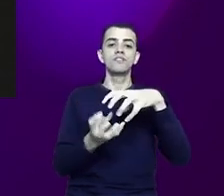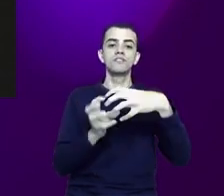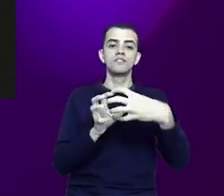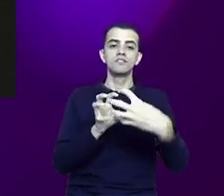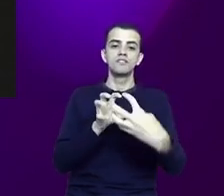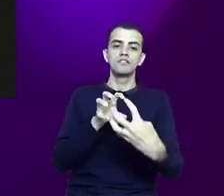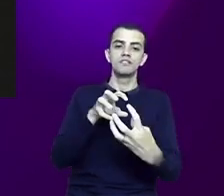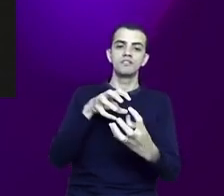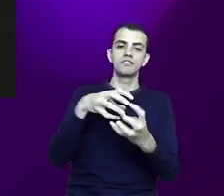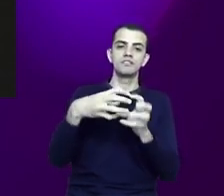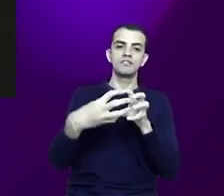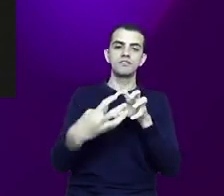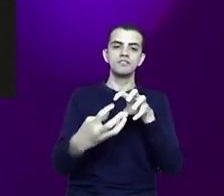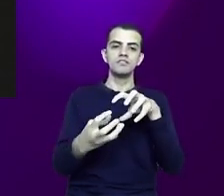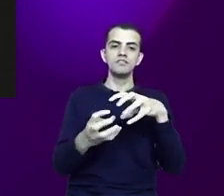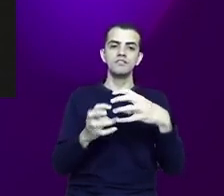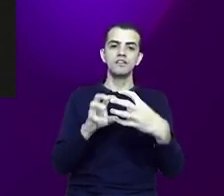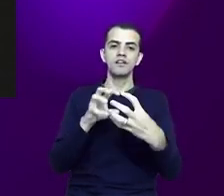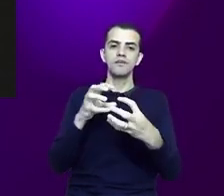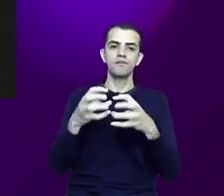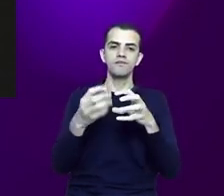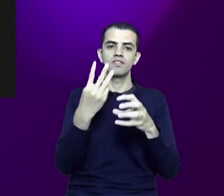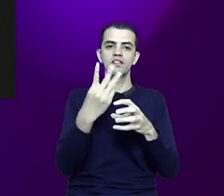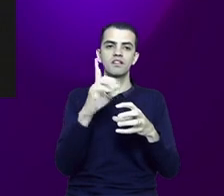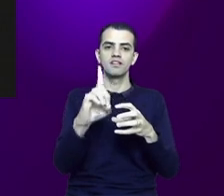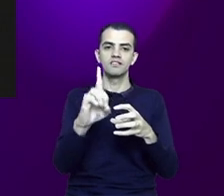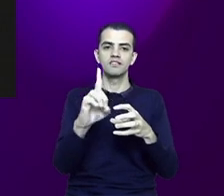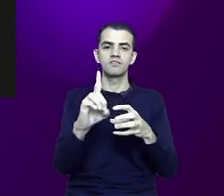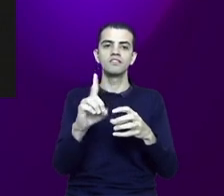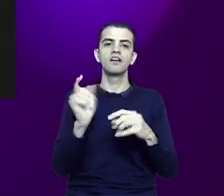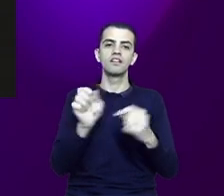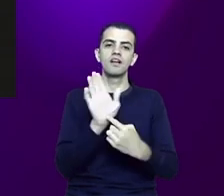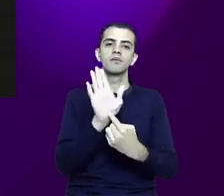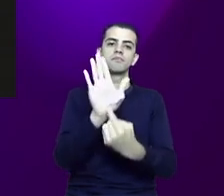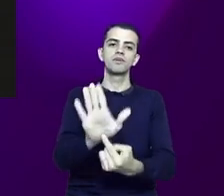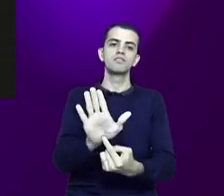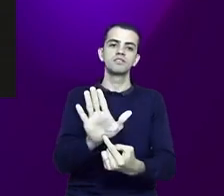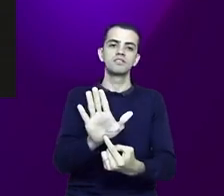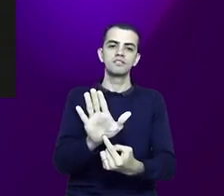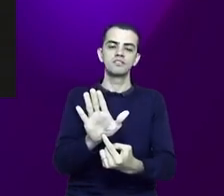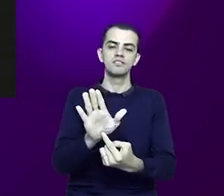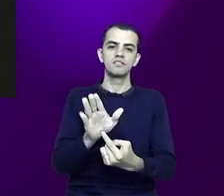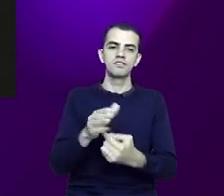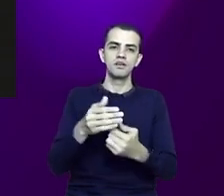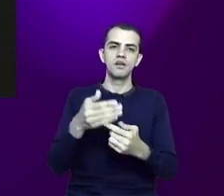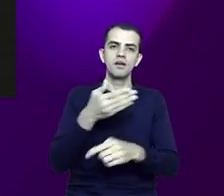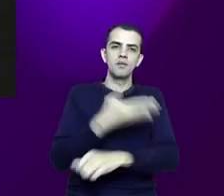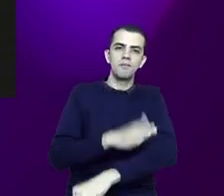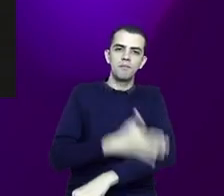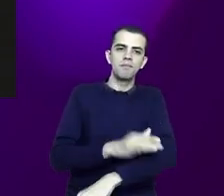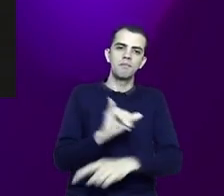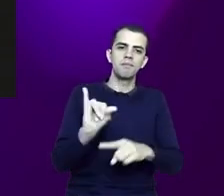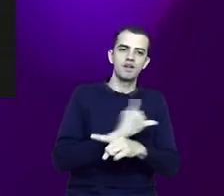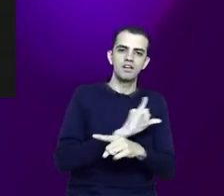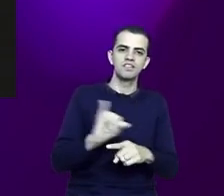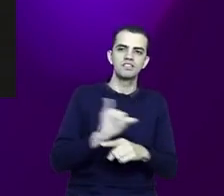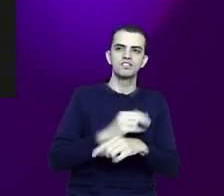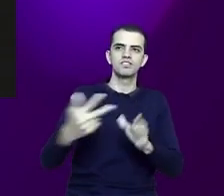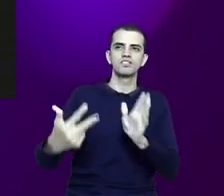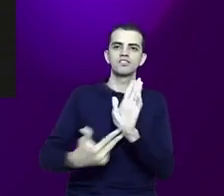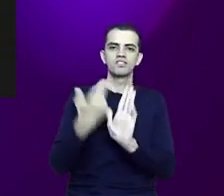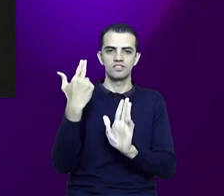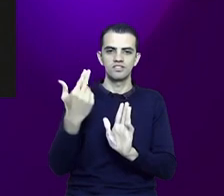que também pode ser utilizado para fazer, por exemplo, uma demonstração de um planejamento cirúrgico. A gente tem utilizado isso nas aulas